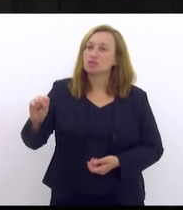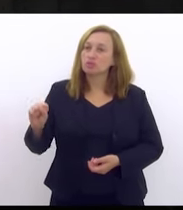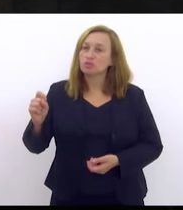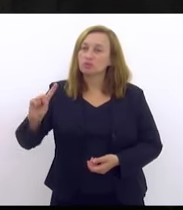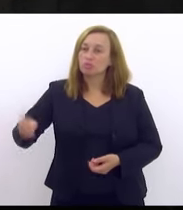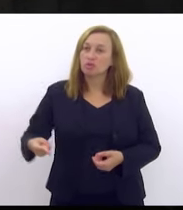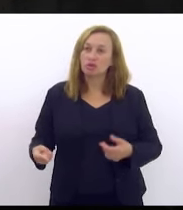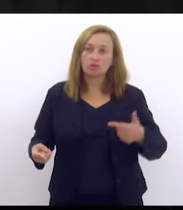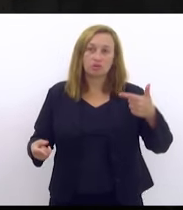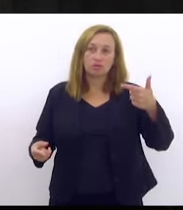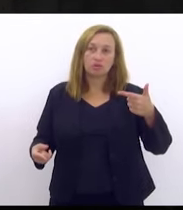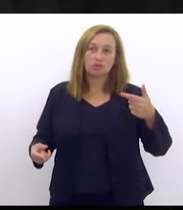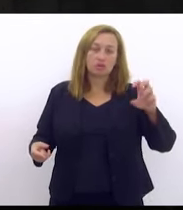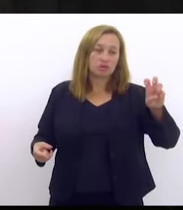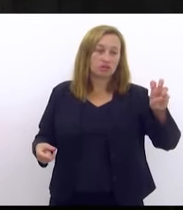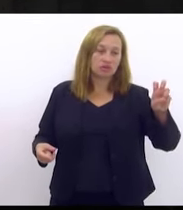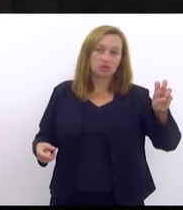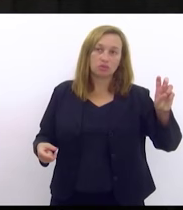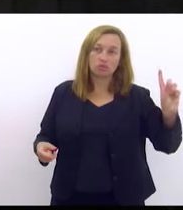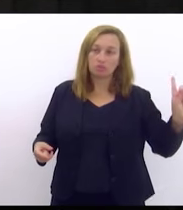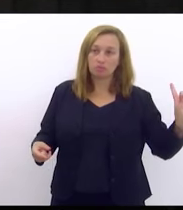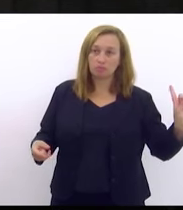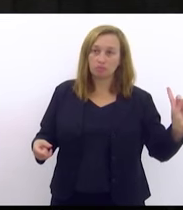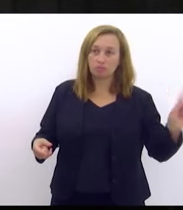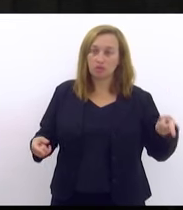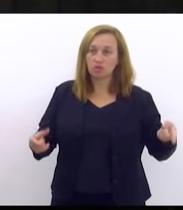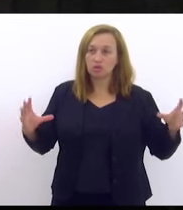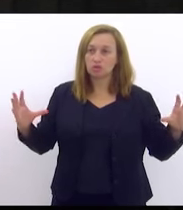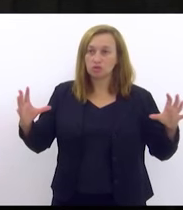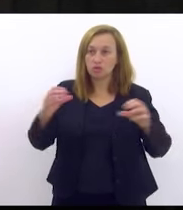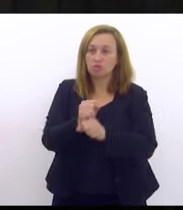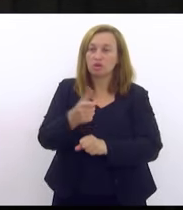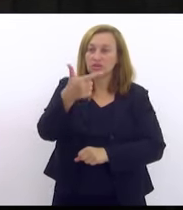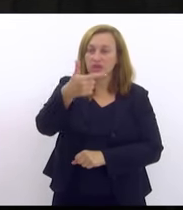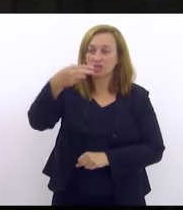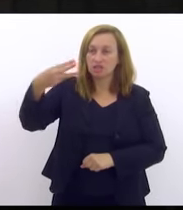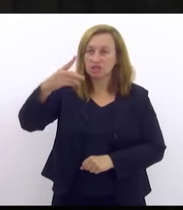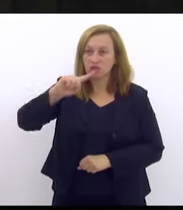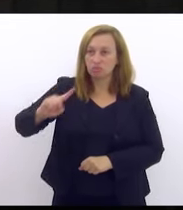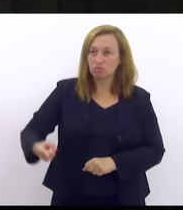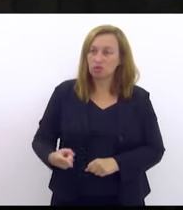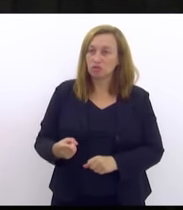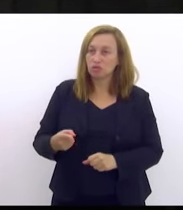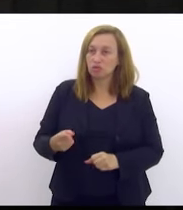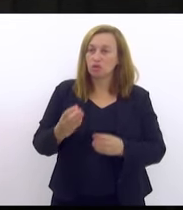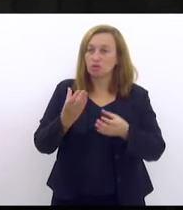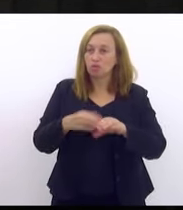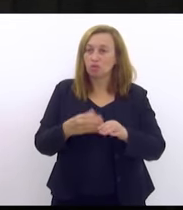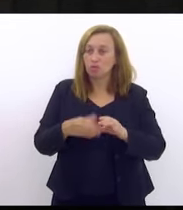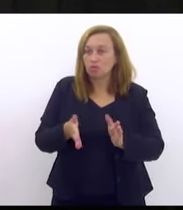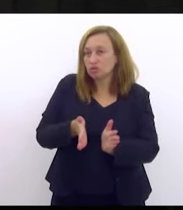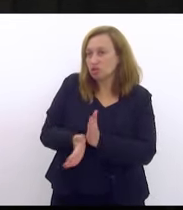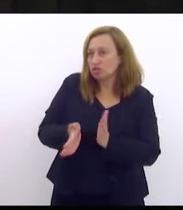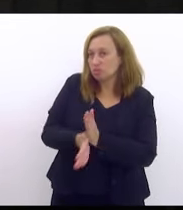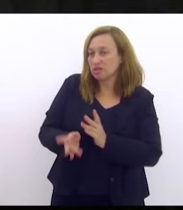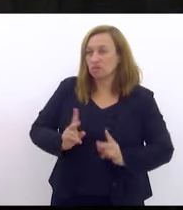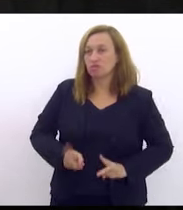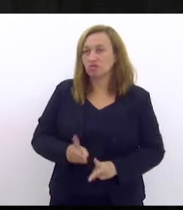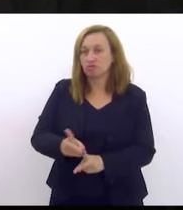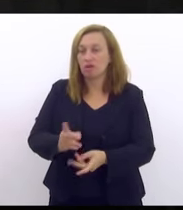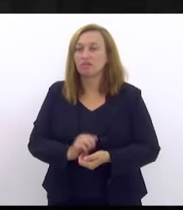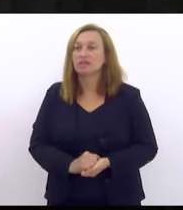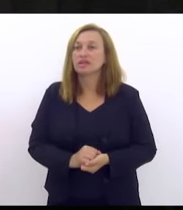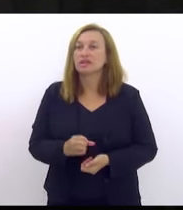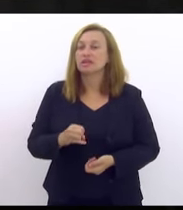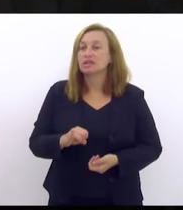23 mil pessoas. Concurso, entra na folha, despesa continuada. Se